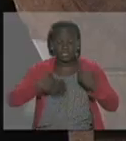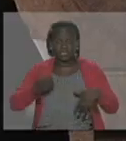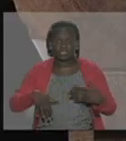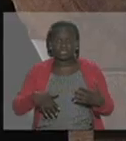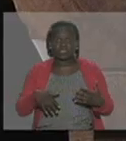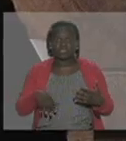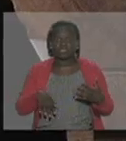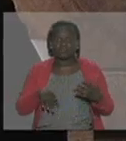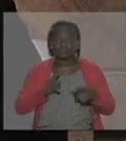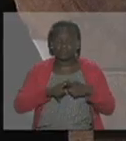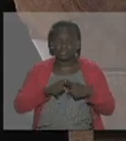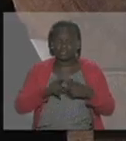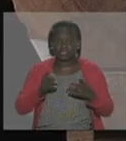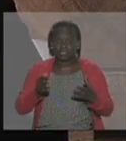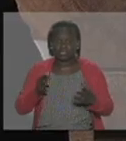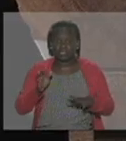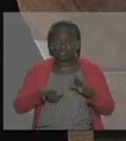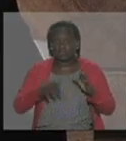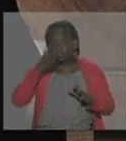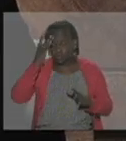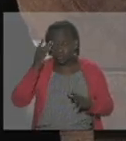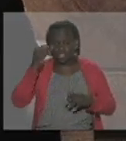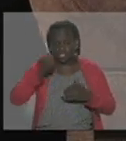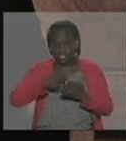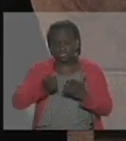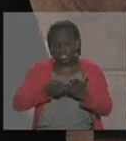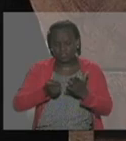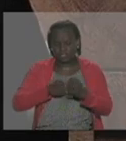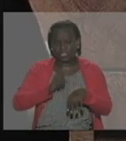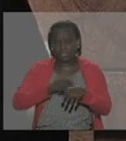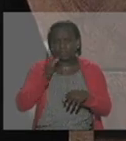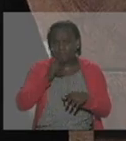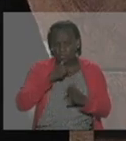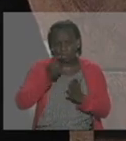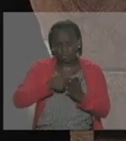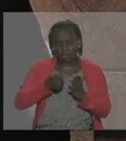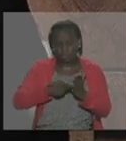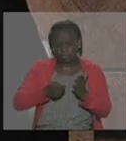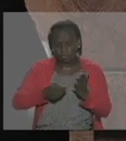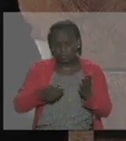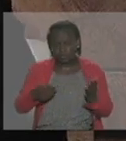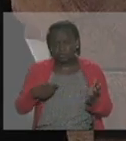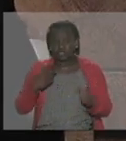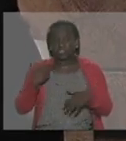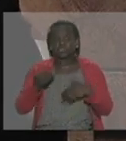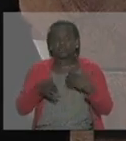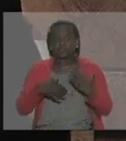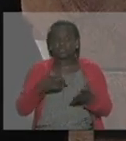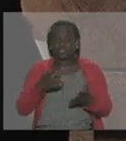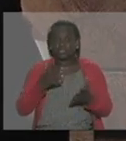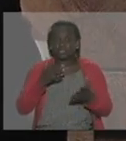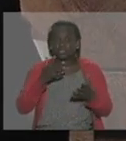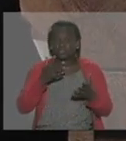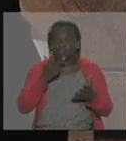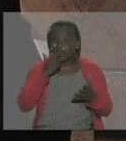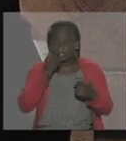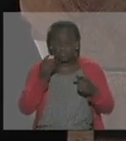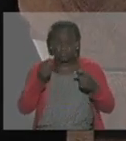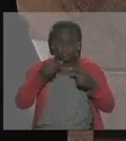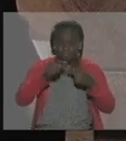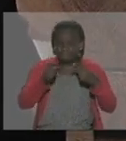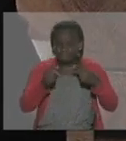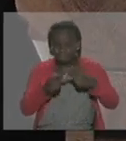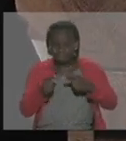continuidade às vezes né eu o cara passa tanto tempo escrevendo que que as